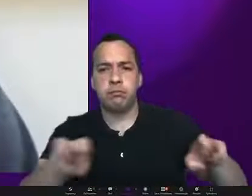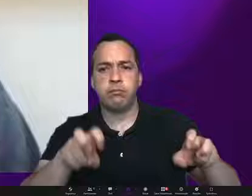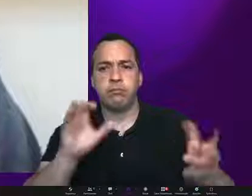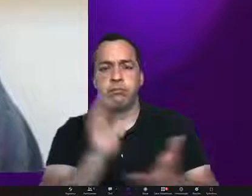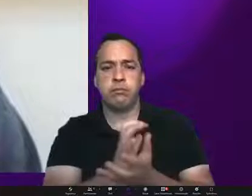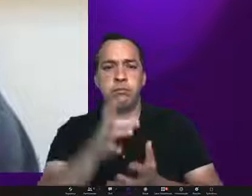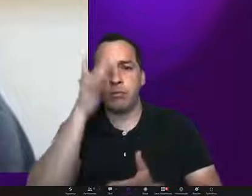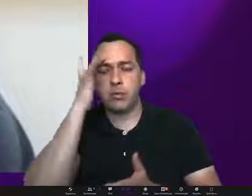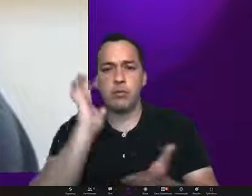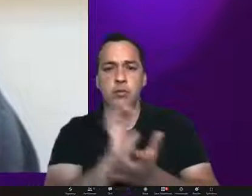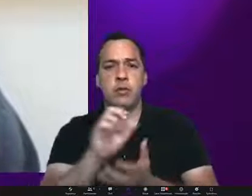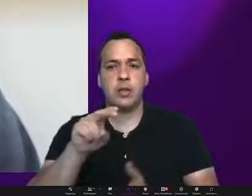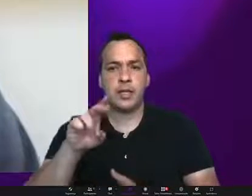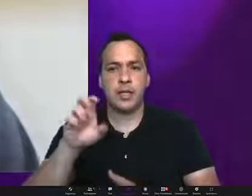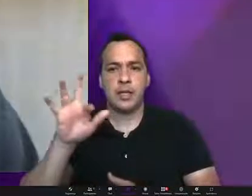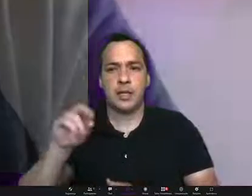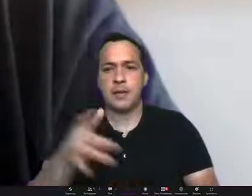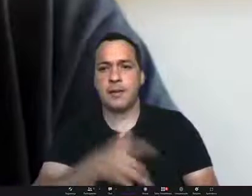nefrointensivistas.